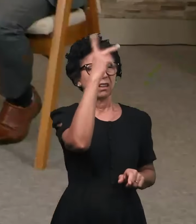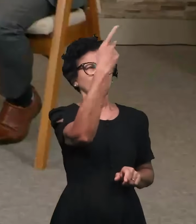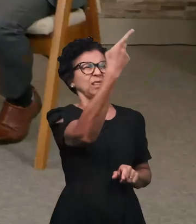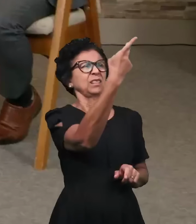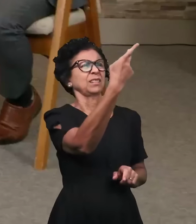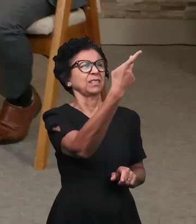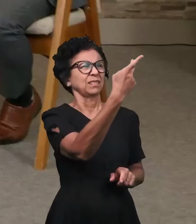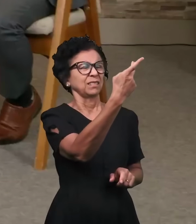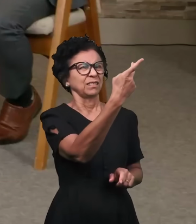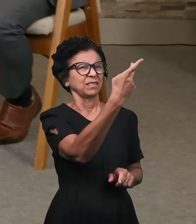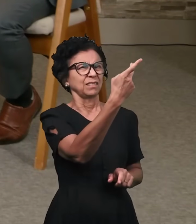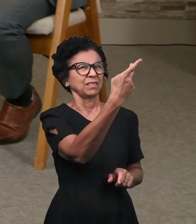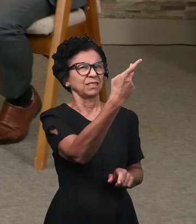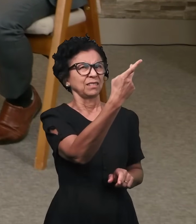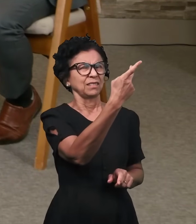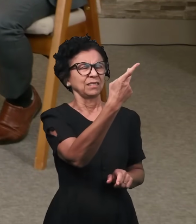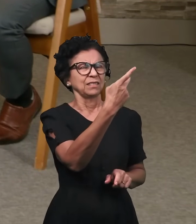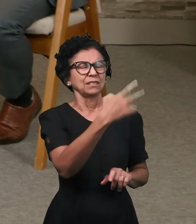dizer,